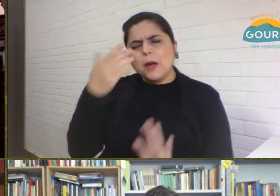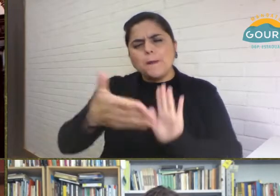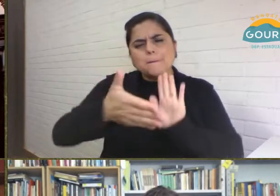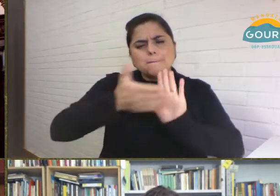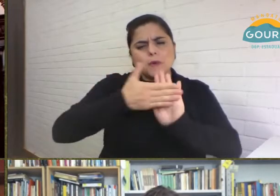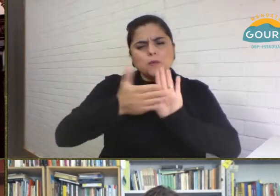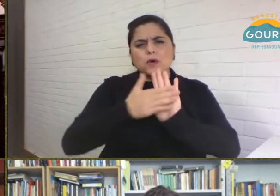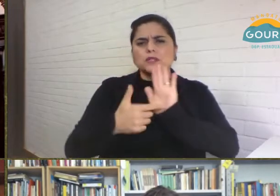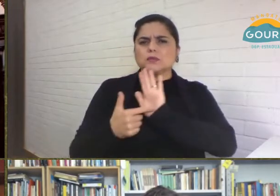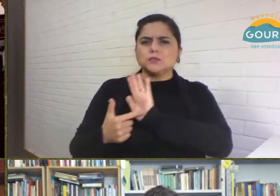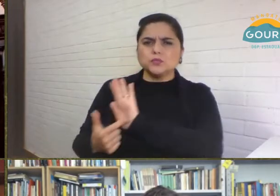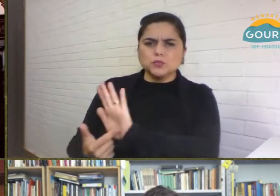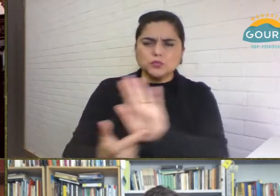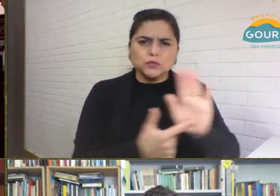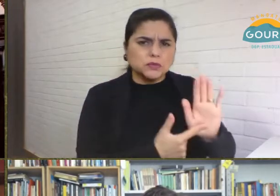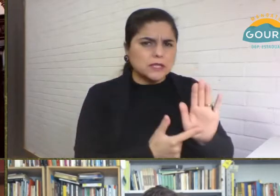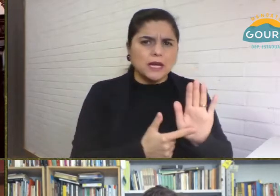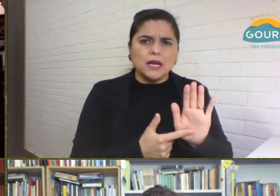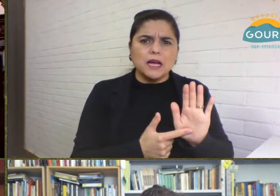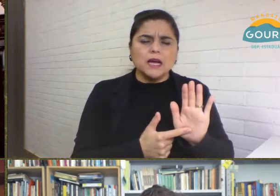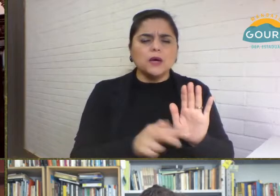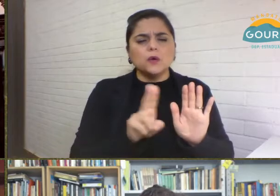uso de todas as substâncias.